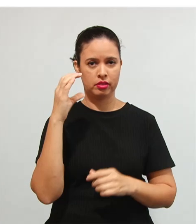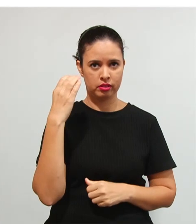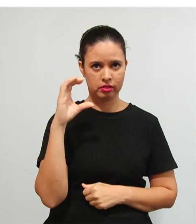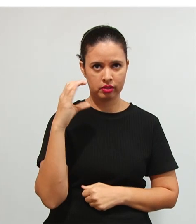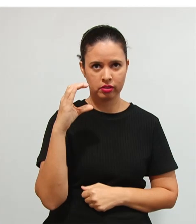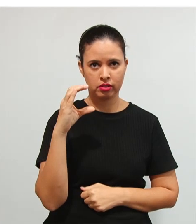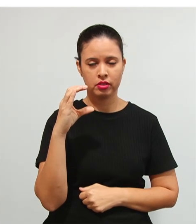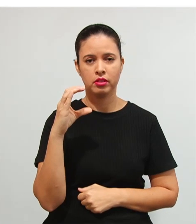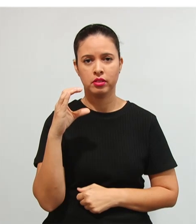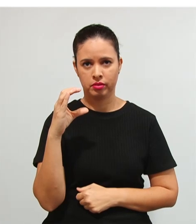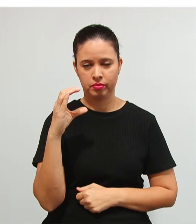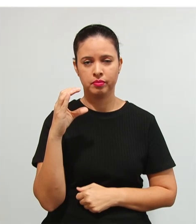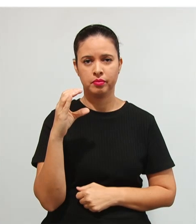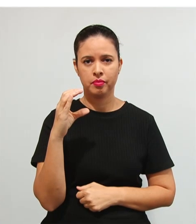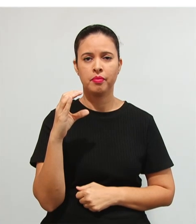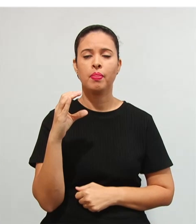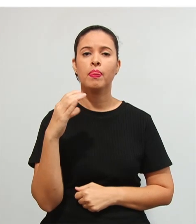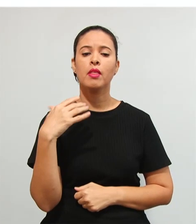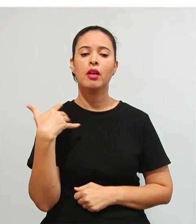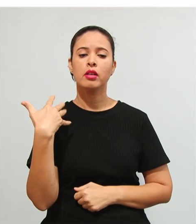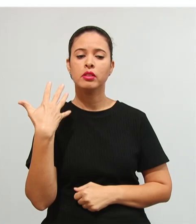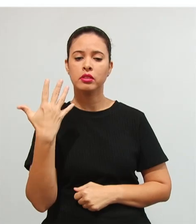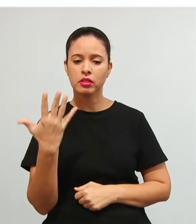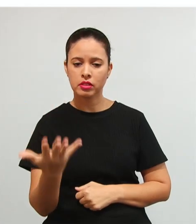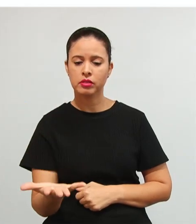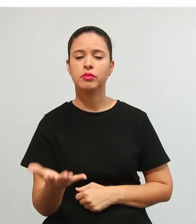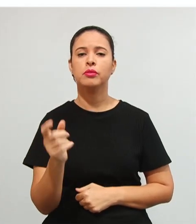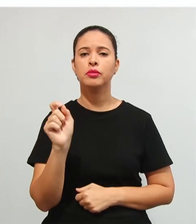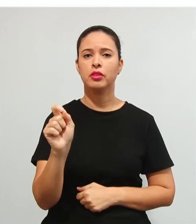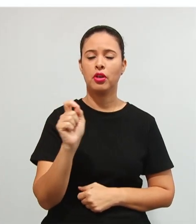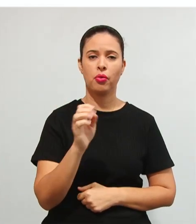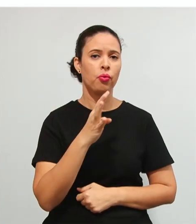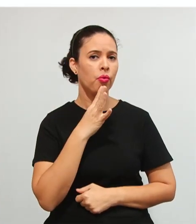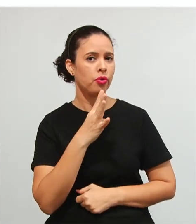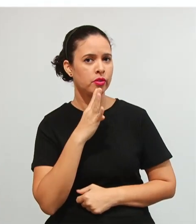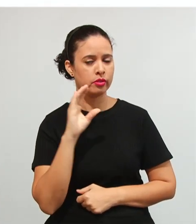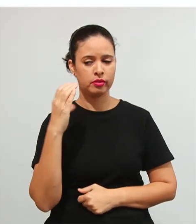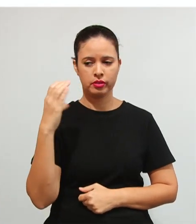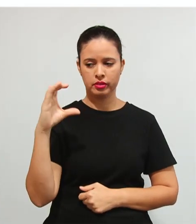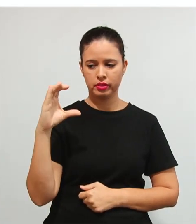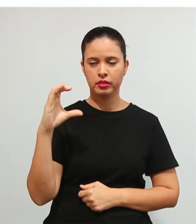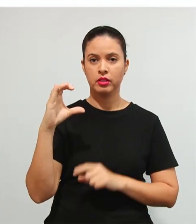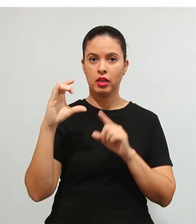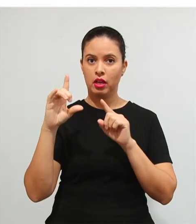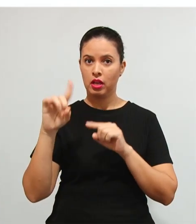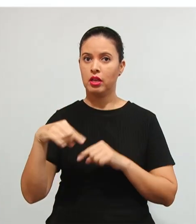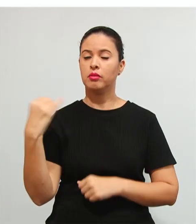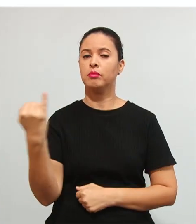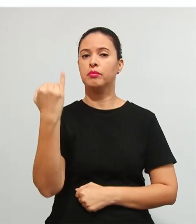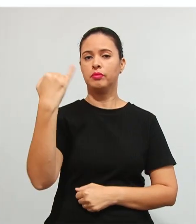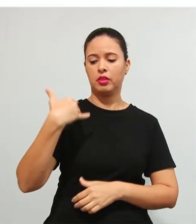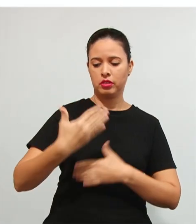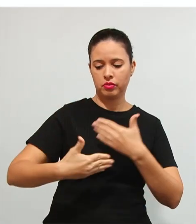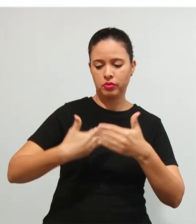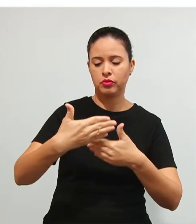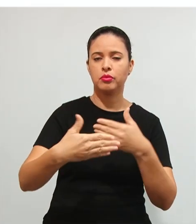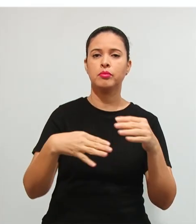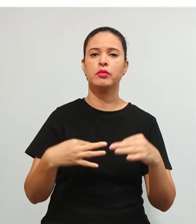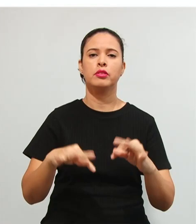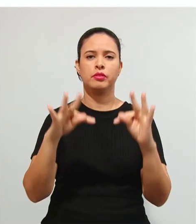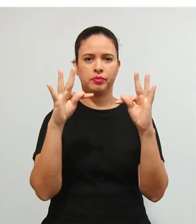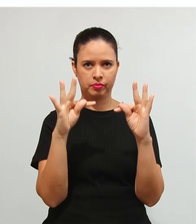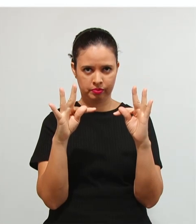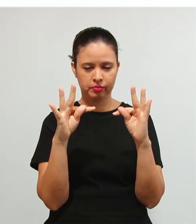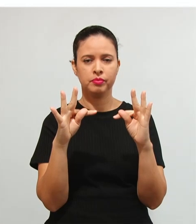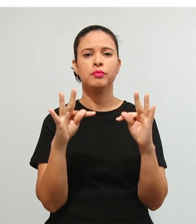Então observe que em ambos os casos, o conhecimento científico é fundamental para o desenvolvimento da tecnologia,